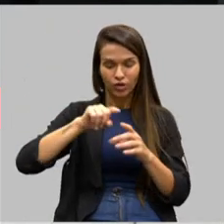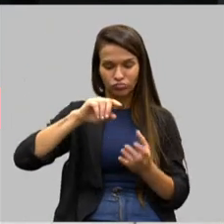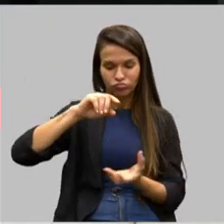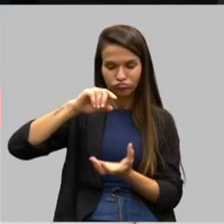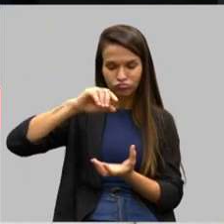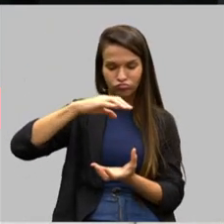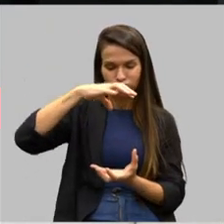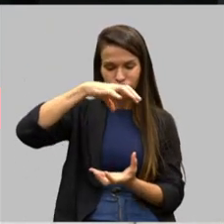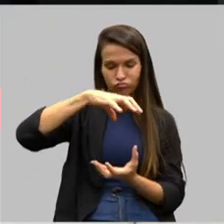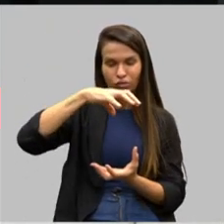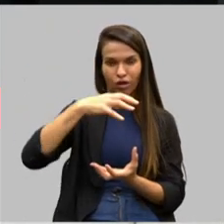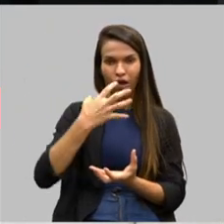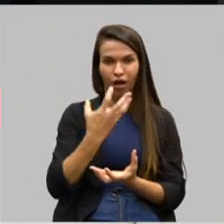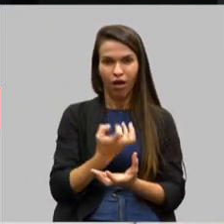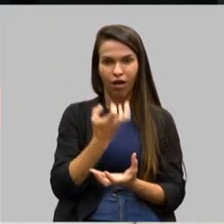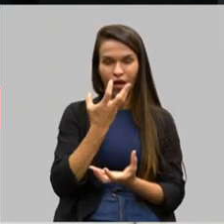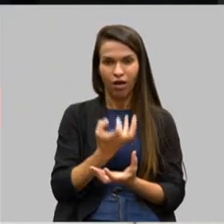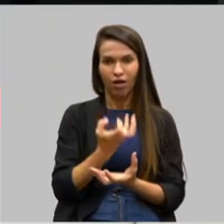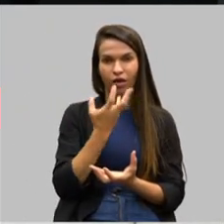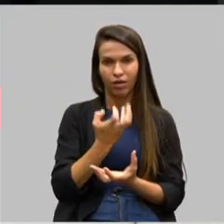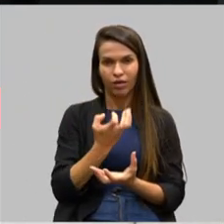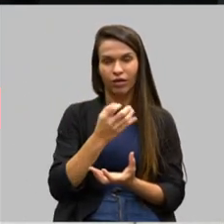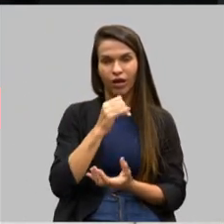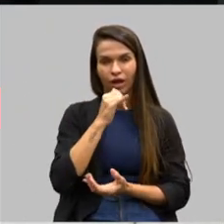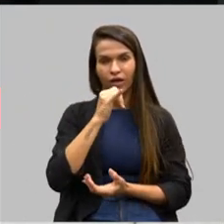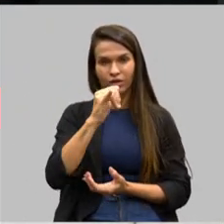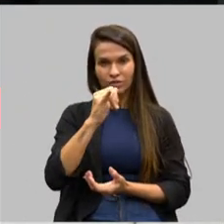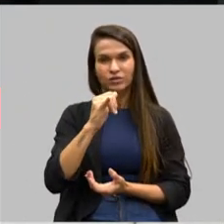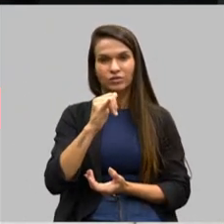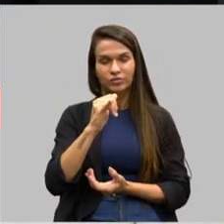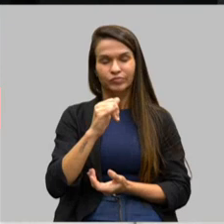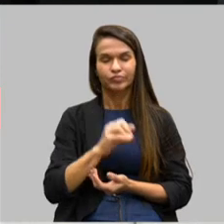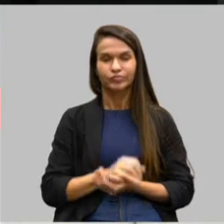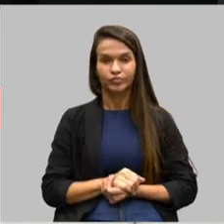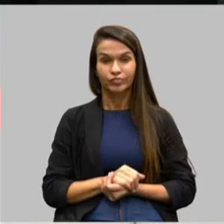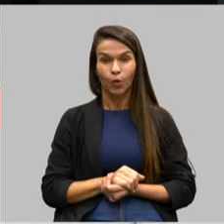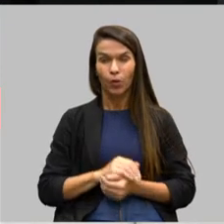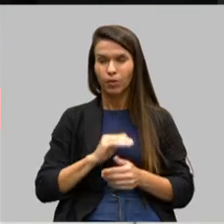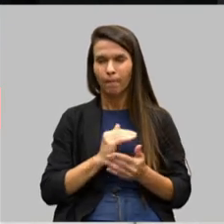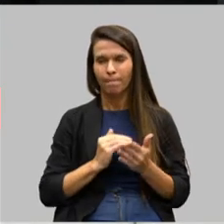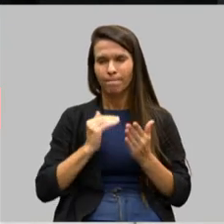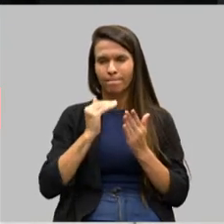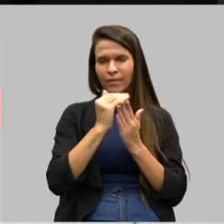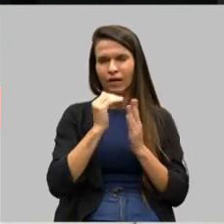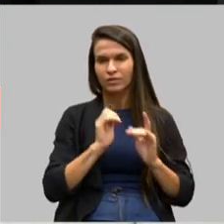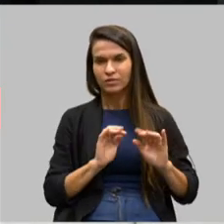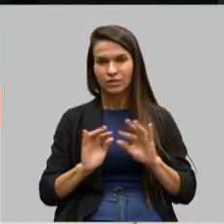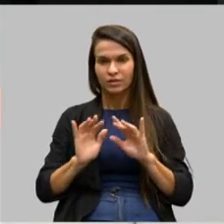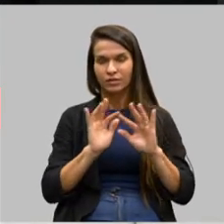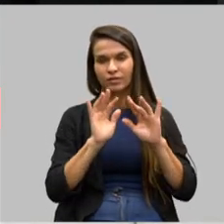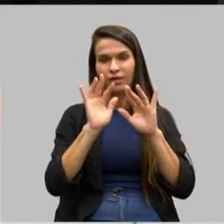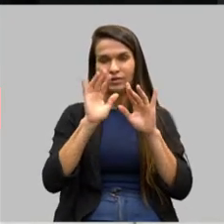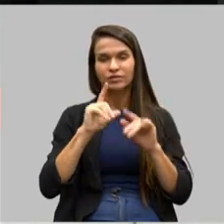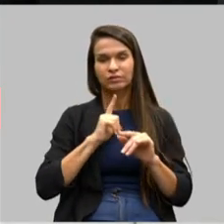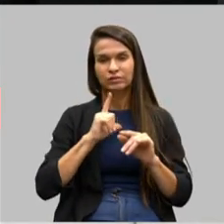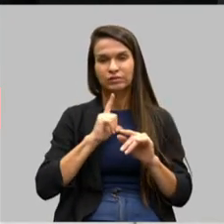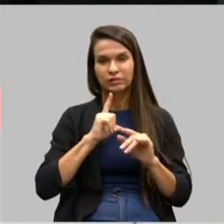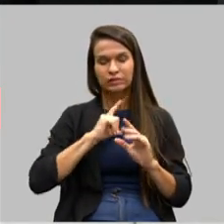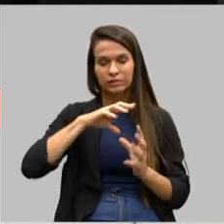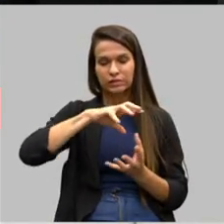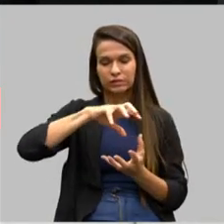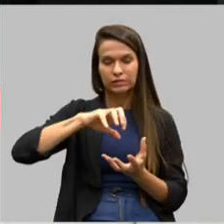que recebe a energia convertida pela superfície. Quanto mais gases de efeito estufa,